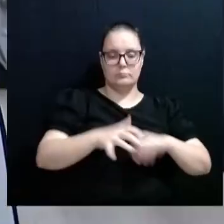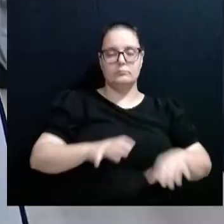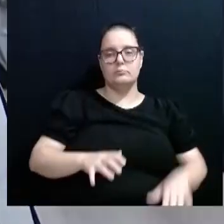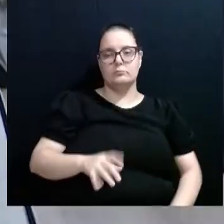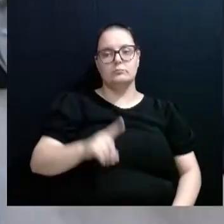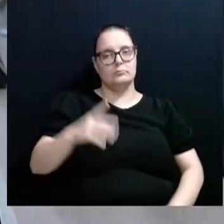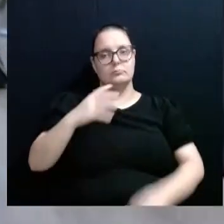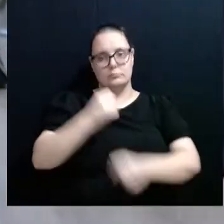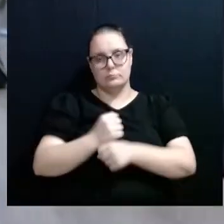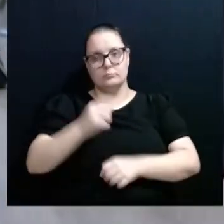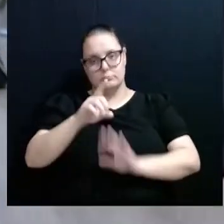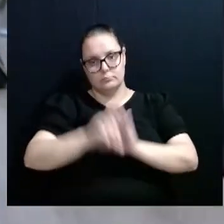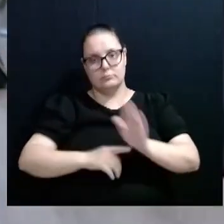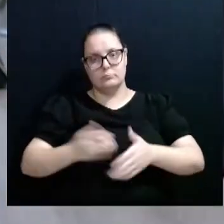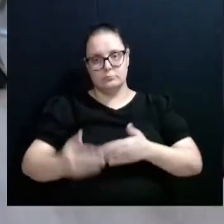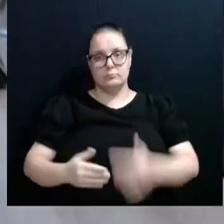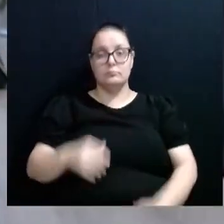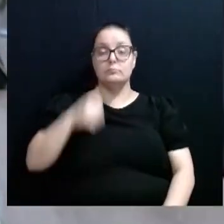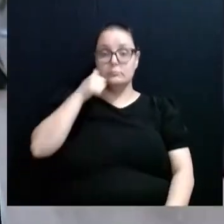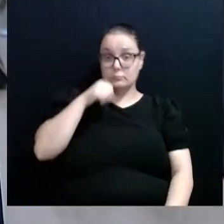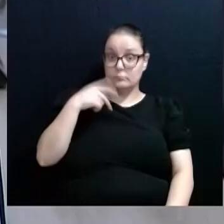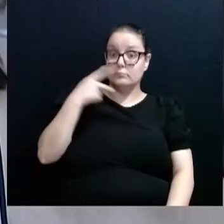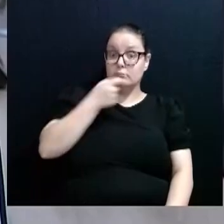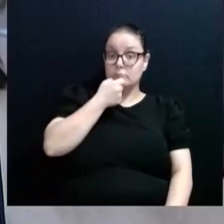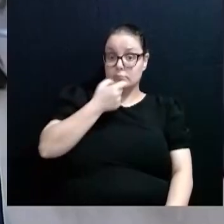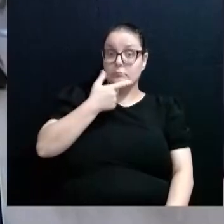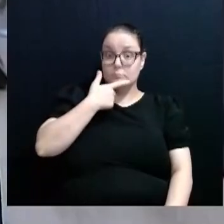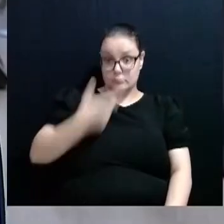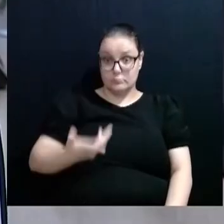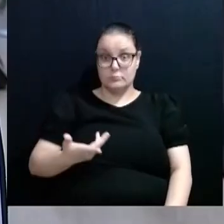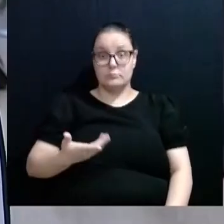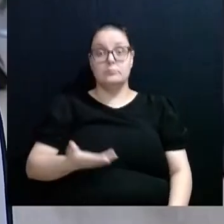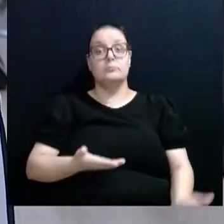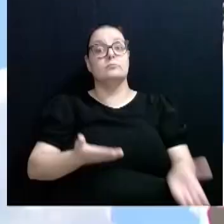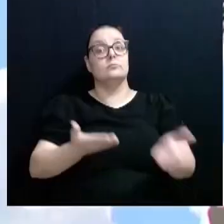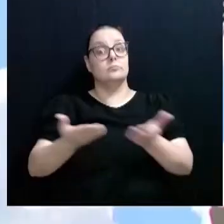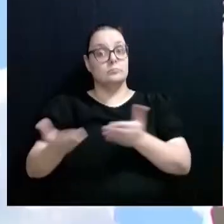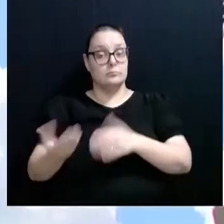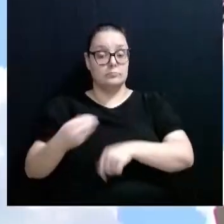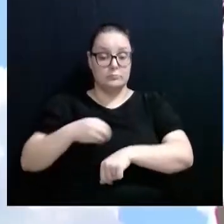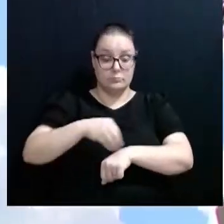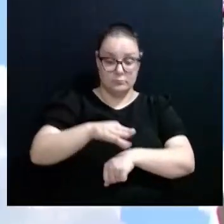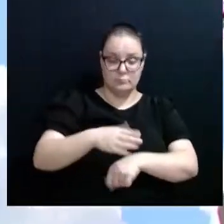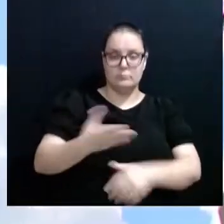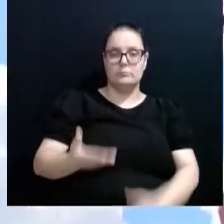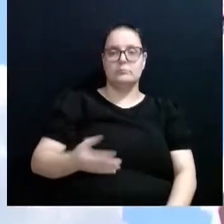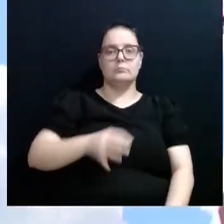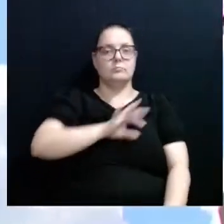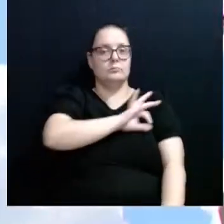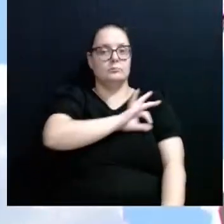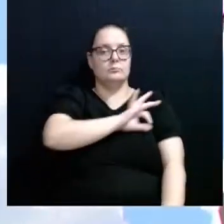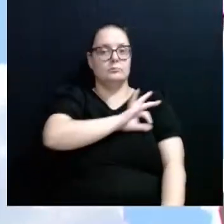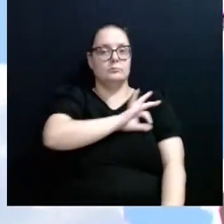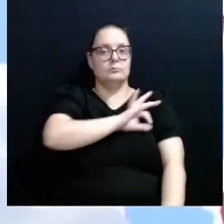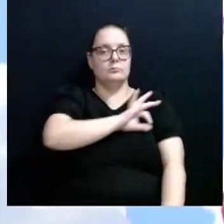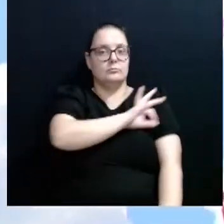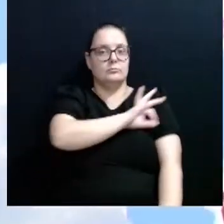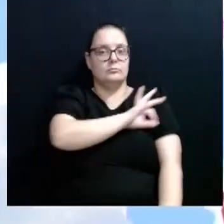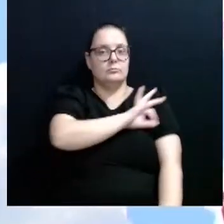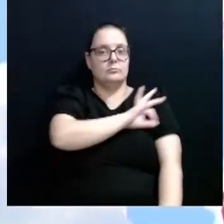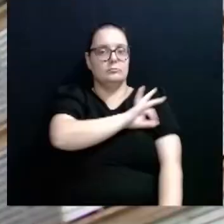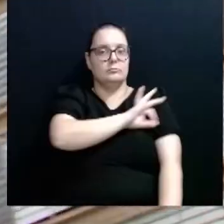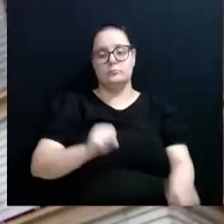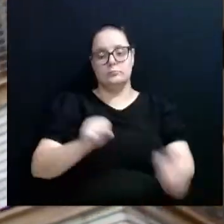servidores. Já a vereadora Fernanda Souto apresentou uma indicação à Prefeitura solicitando que o Poder Executivo